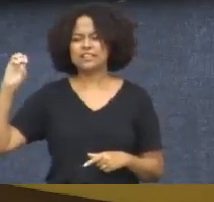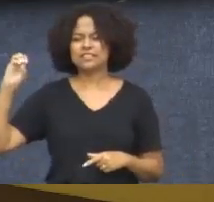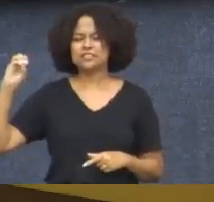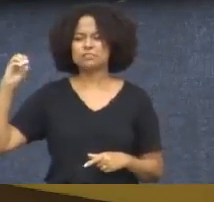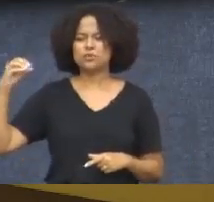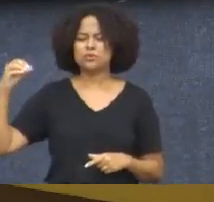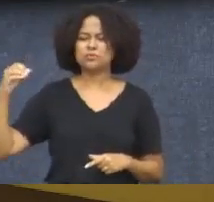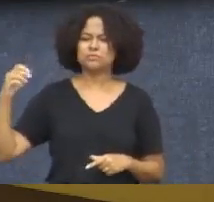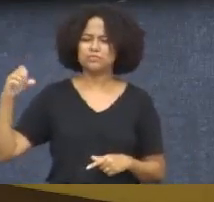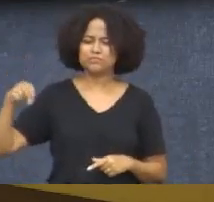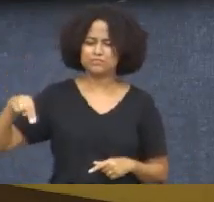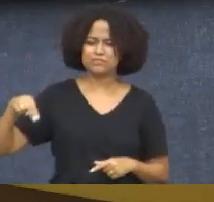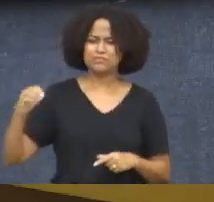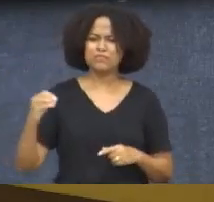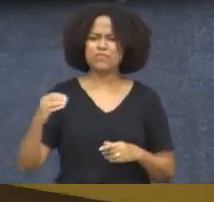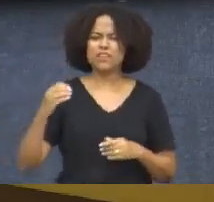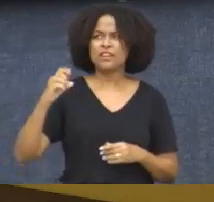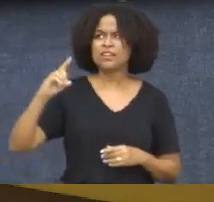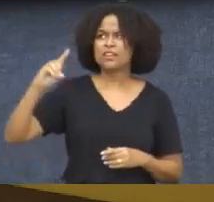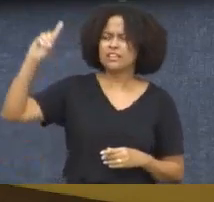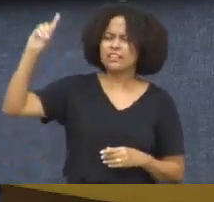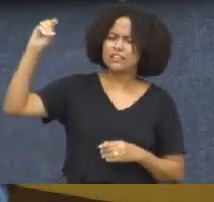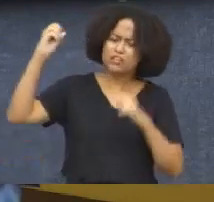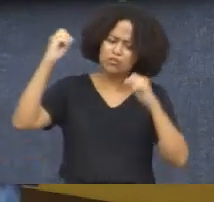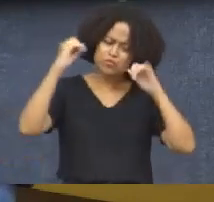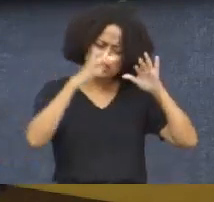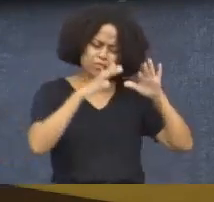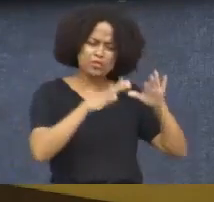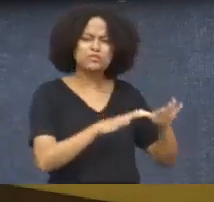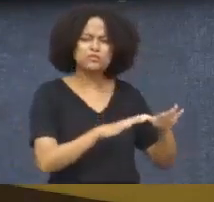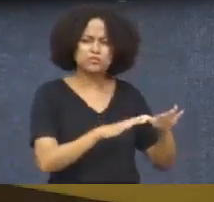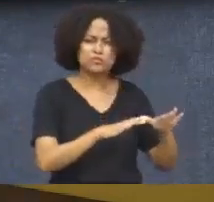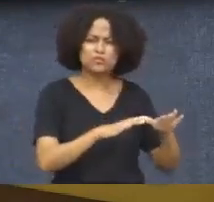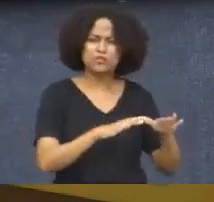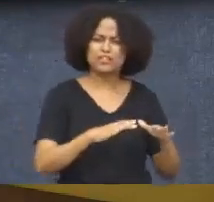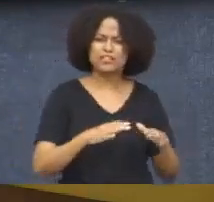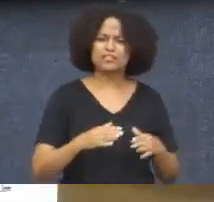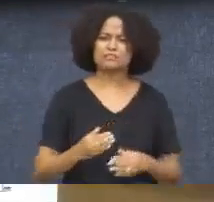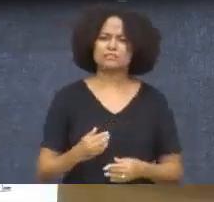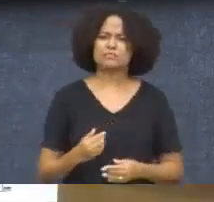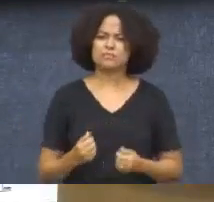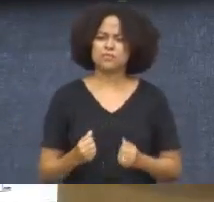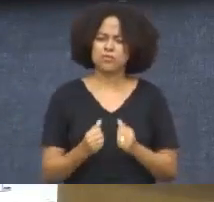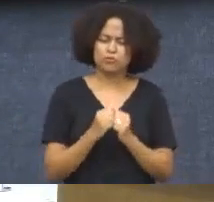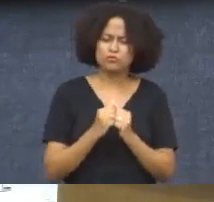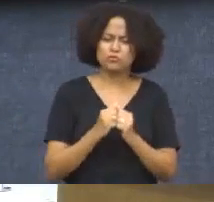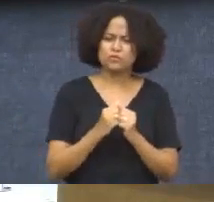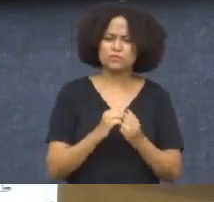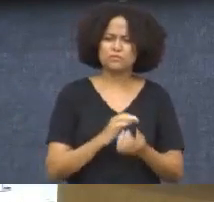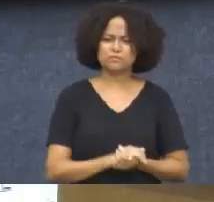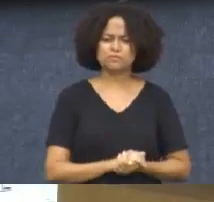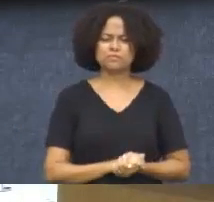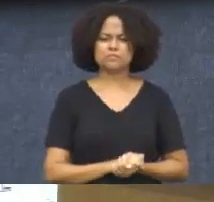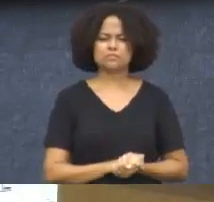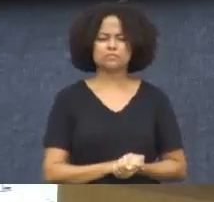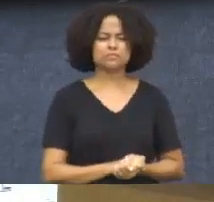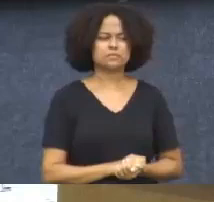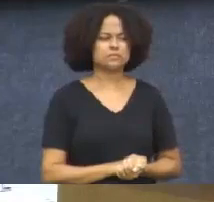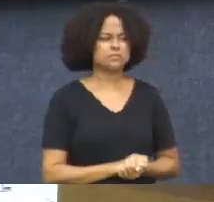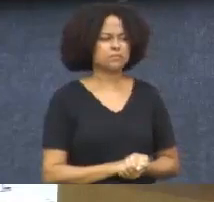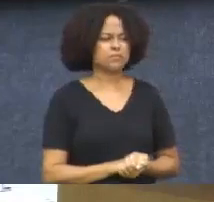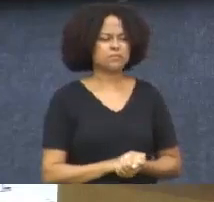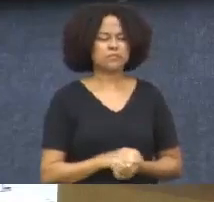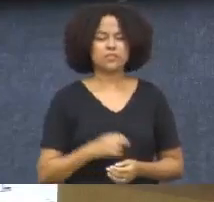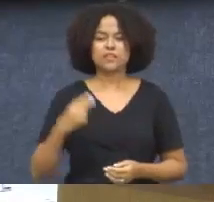chega. Então, que Deus lhe abençoe e tenha muito sucesso, conte com a gente. Muito obrigado, vereador Wagner. Muito obrigado. Vereador